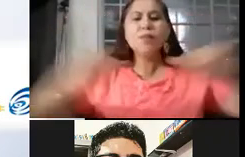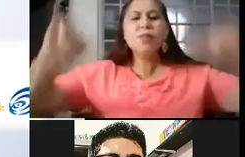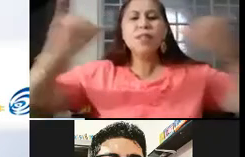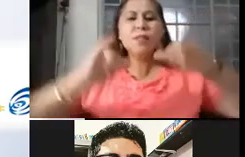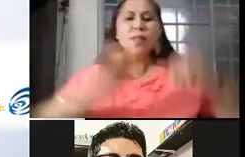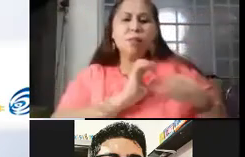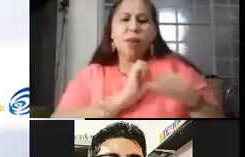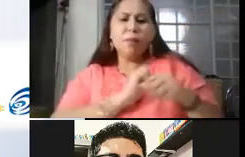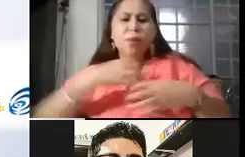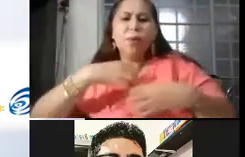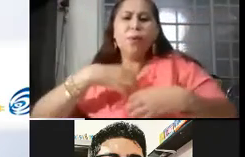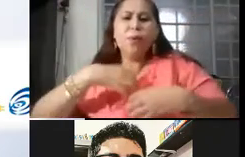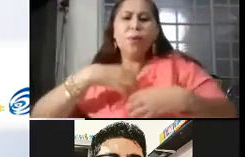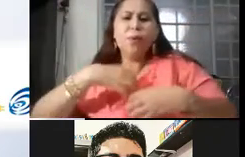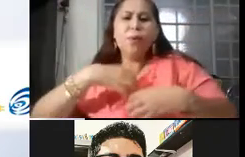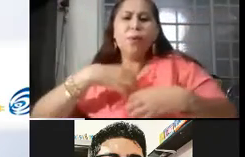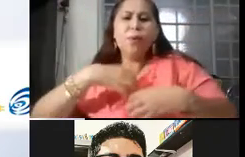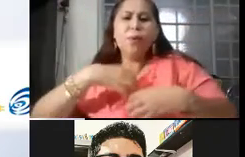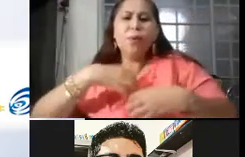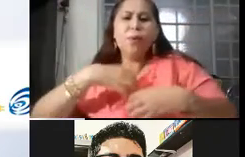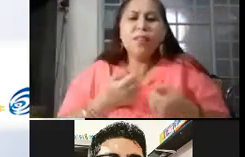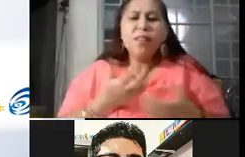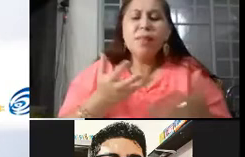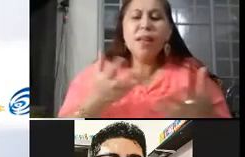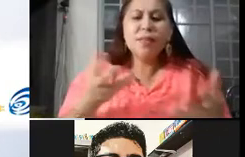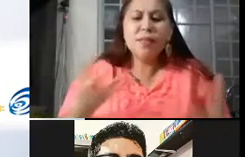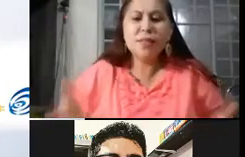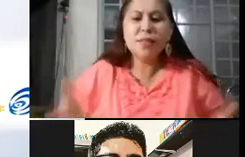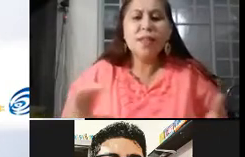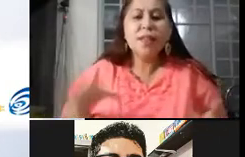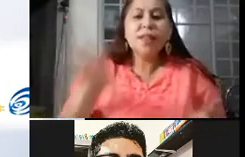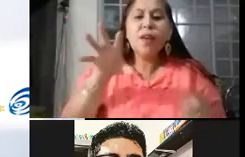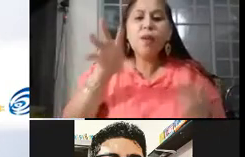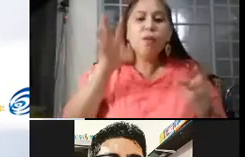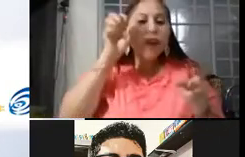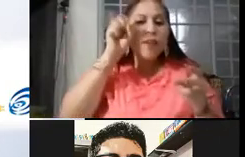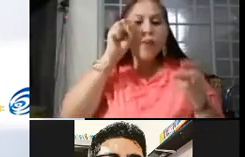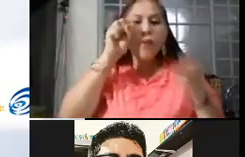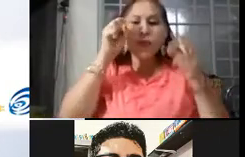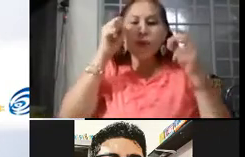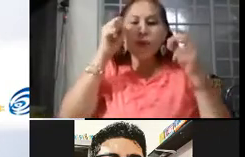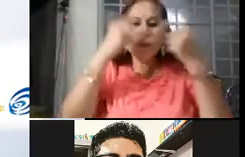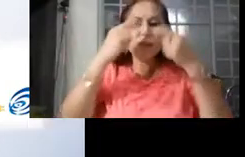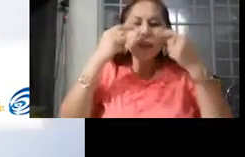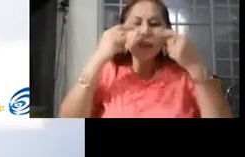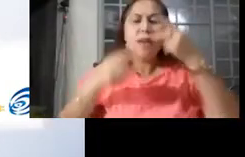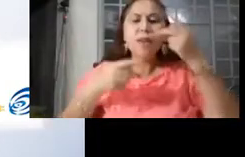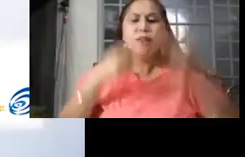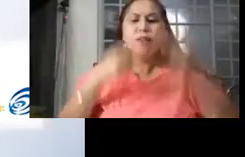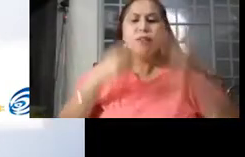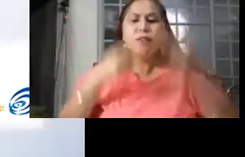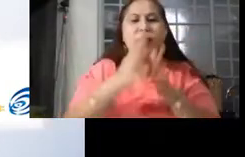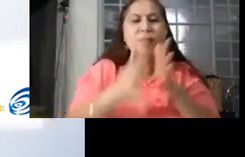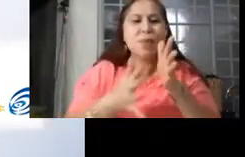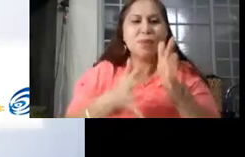possam transmitir o amor e sentimentos que ouvem com os olhos e